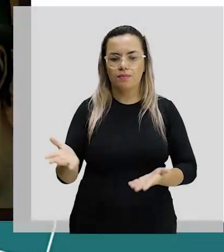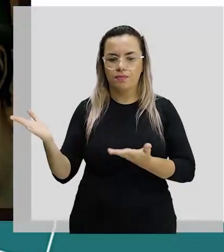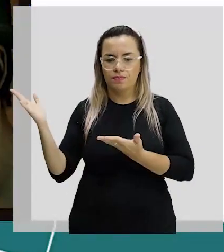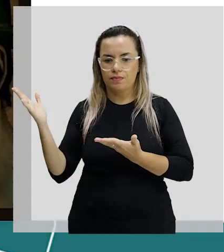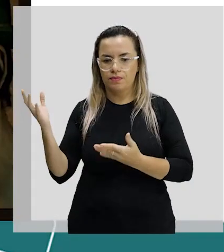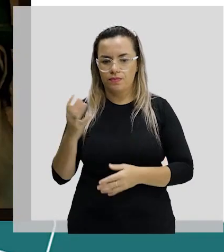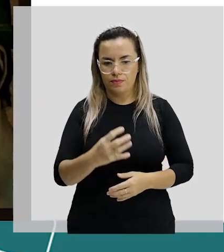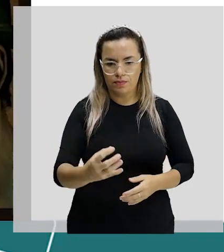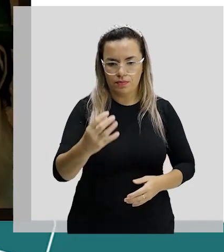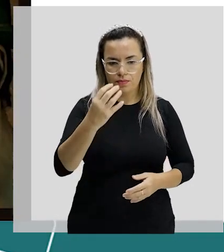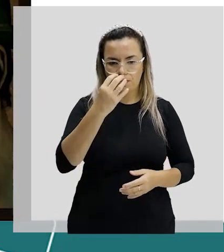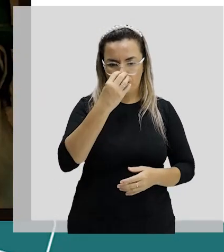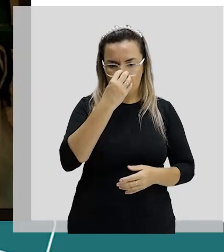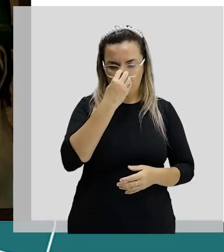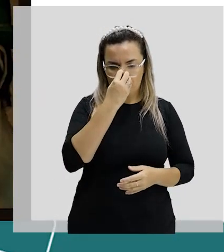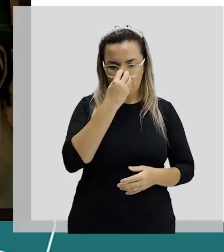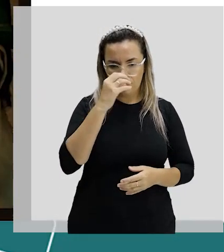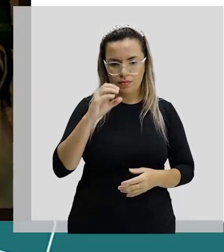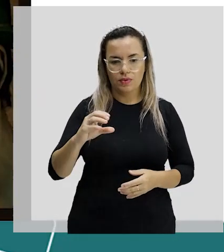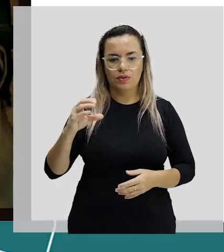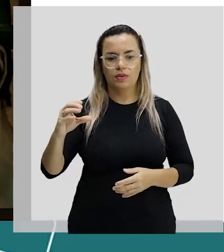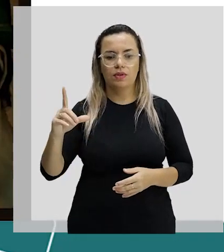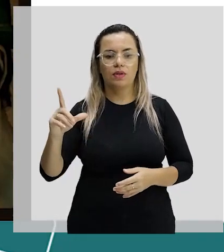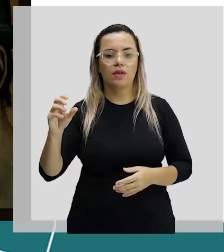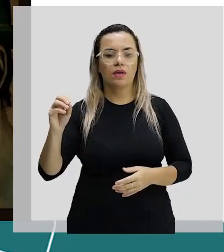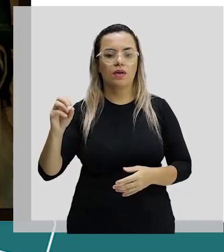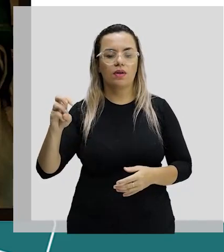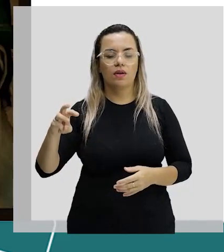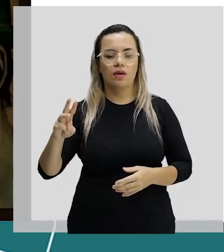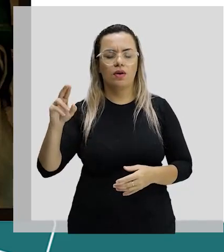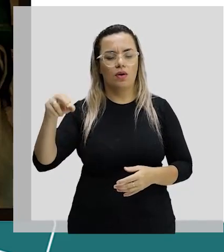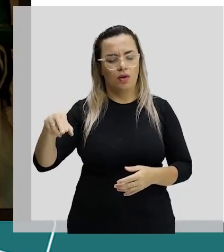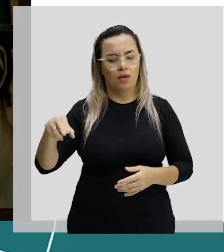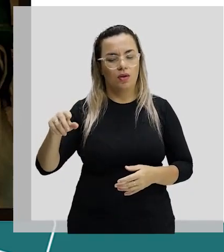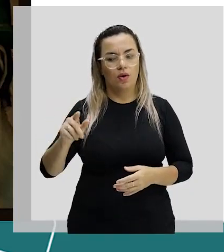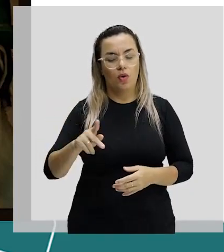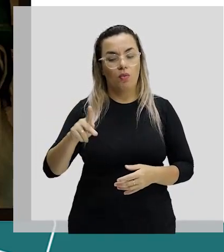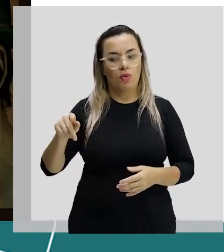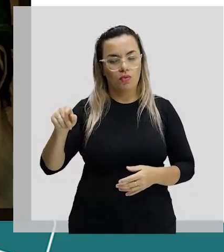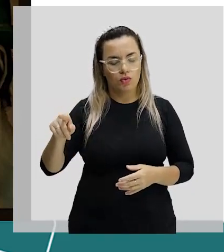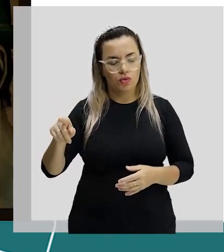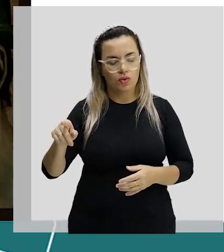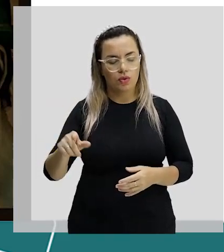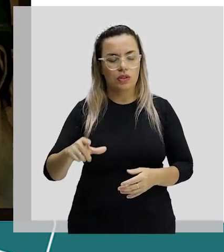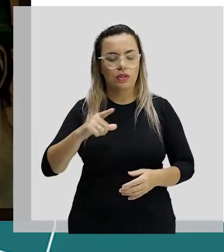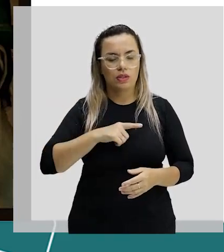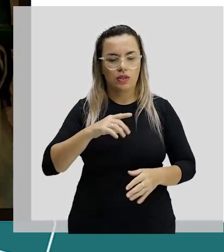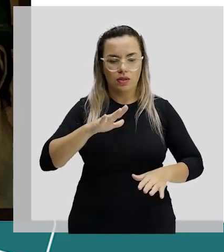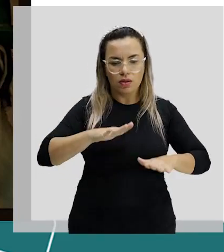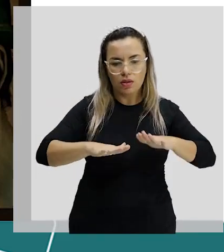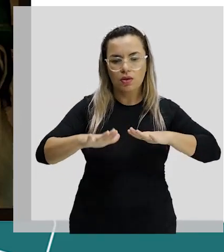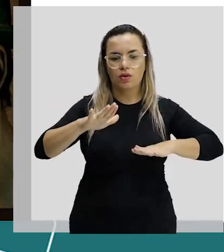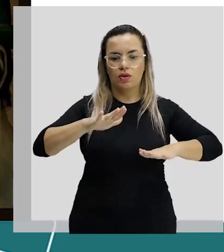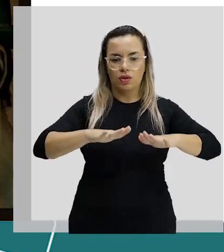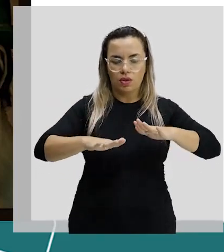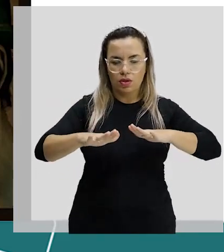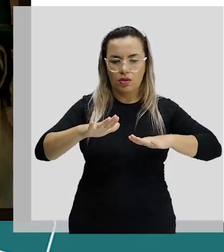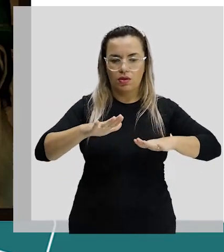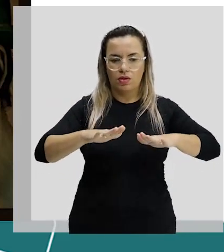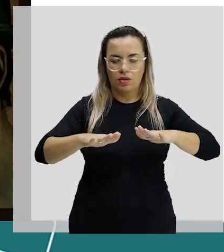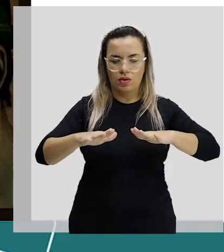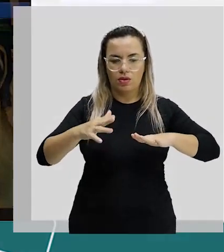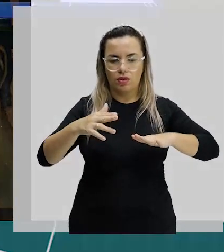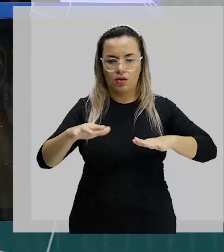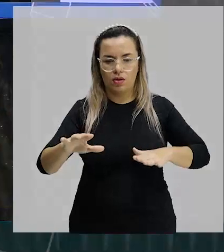o palhaço. E eu tenho sempre um cuidado muito grande ao falar do palhaço, porque, erroneamente, a palavra